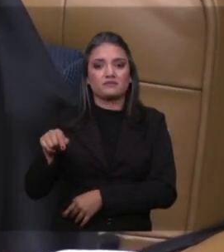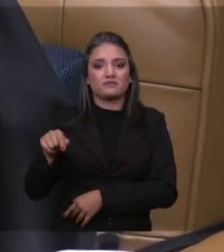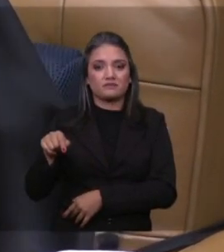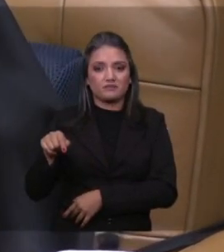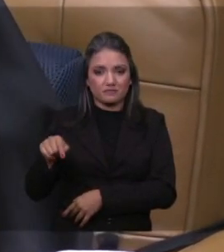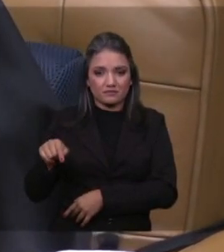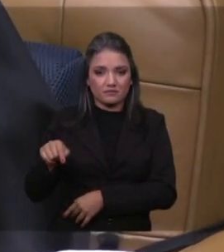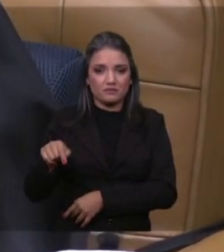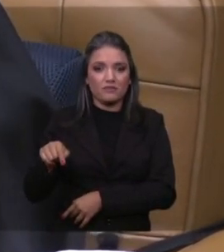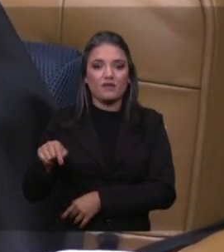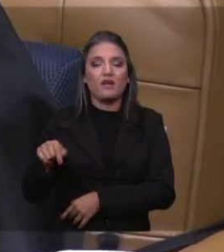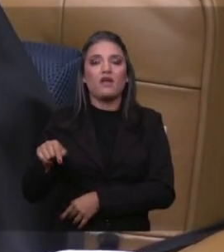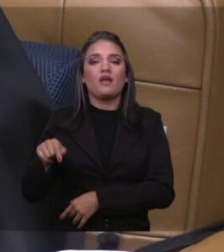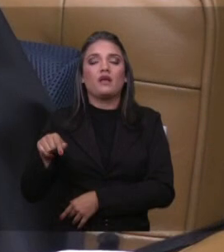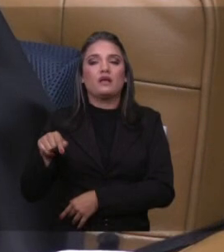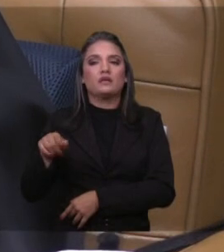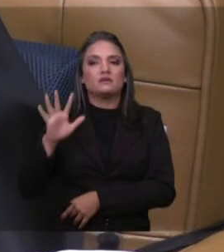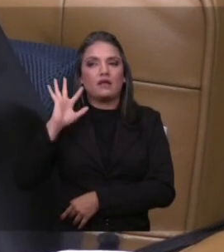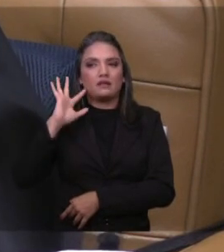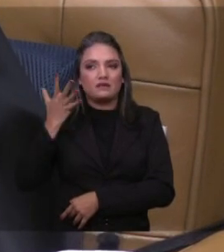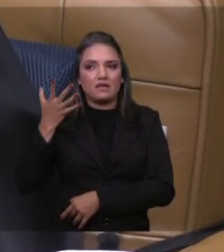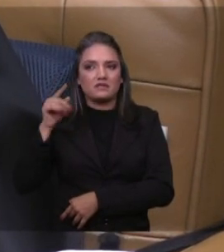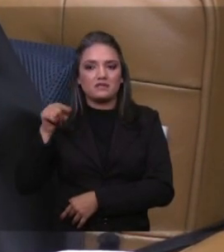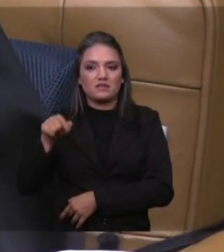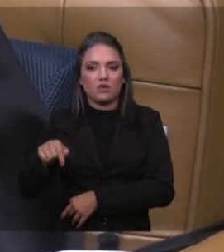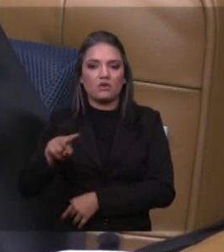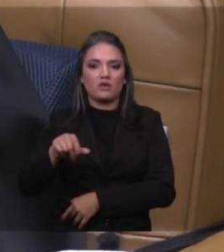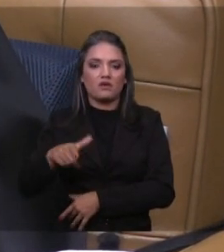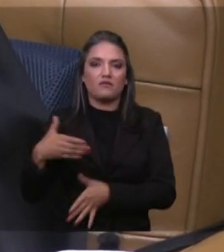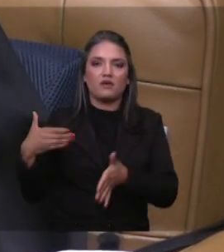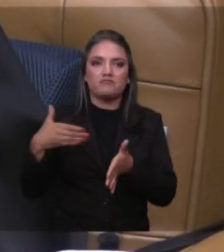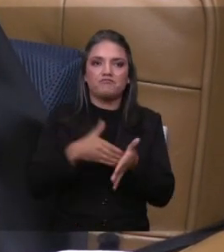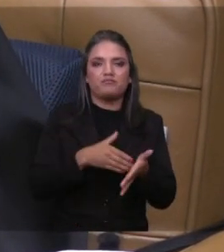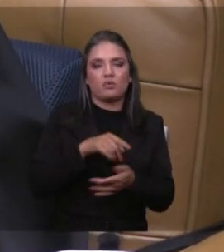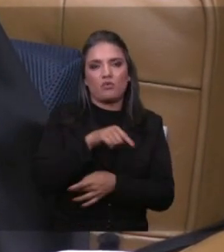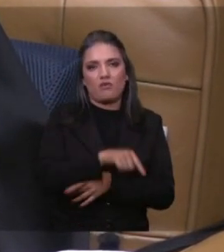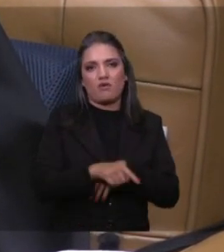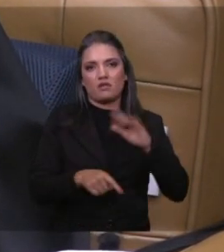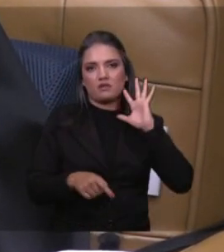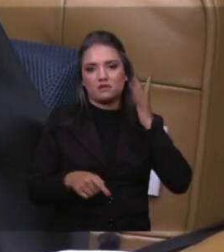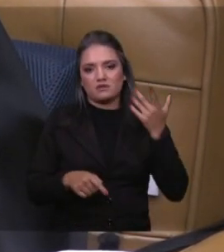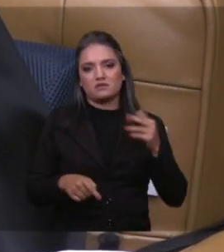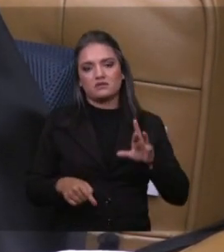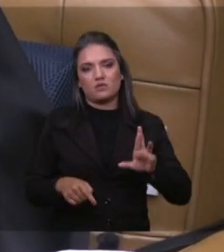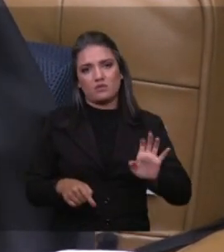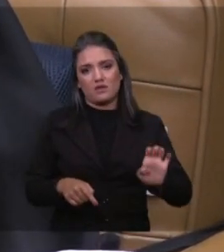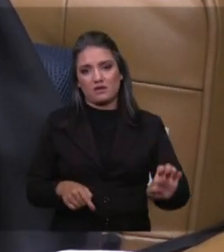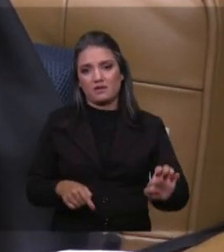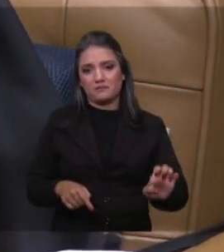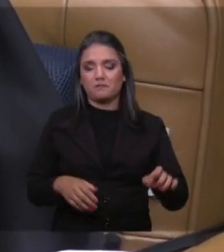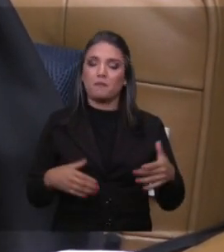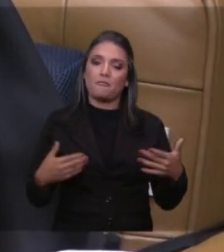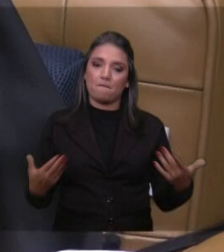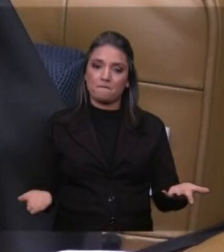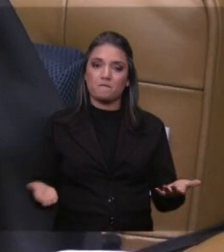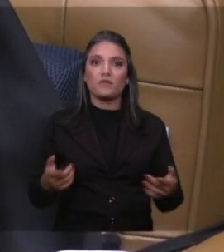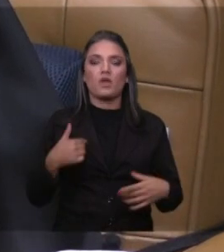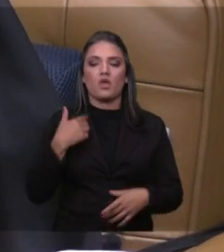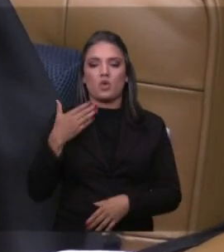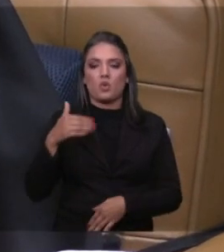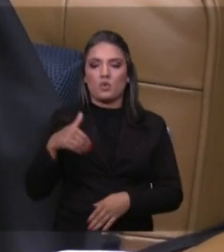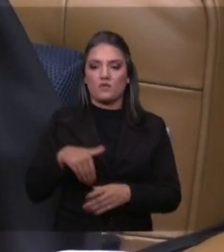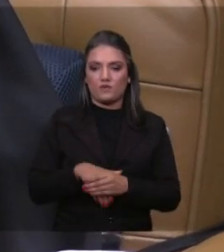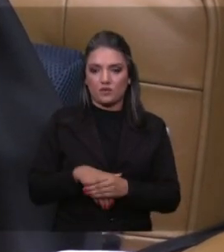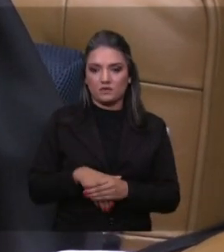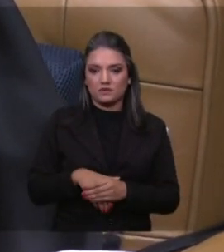tal para impedir a decisão que se tomou no recurso extraordinário modulando. Eu, de fato, quando